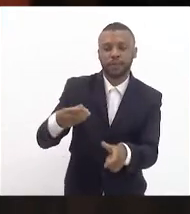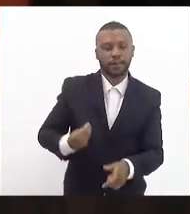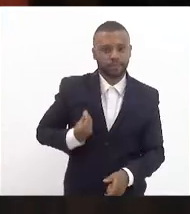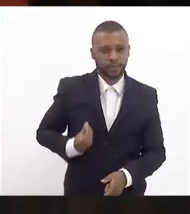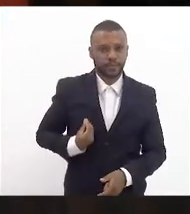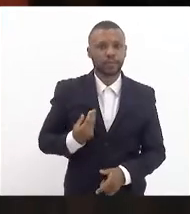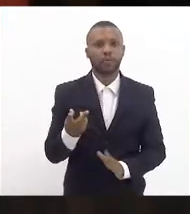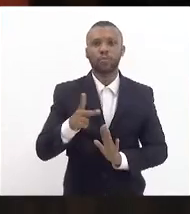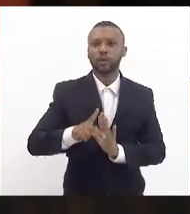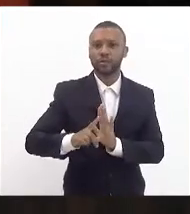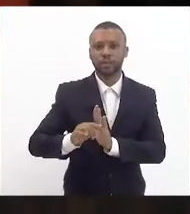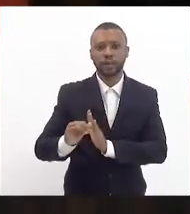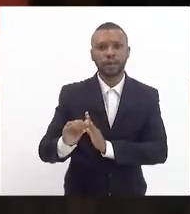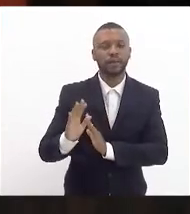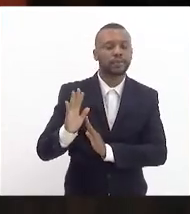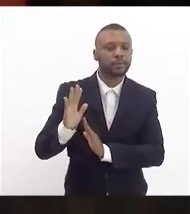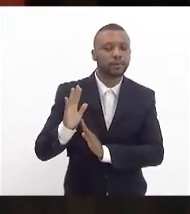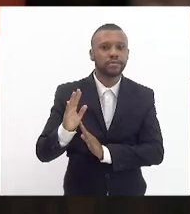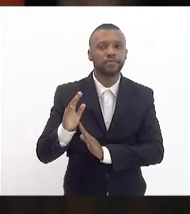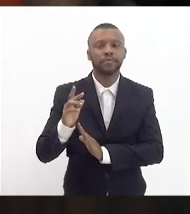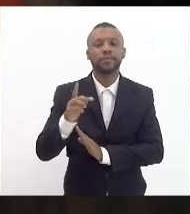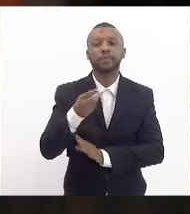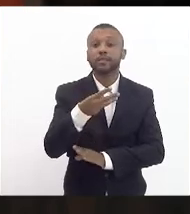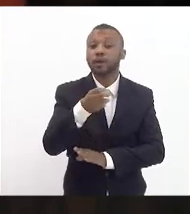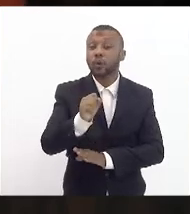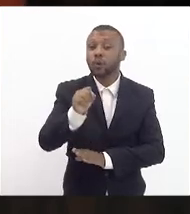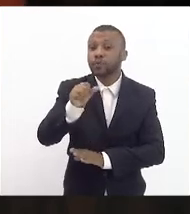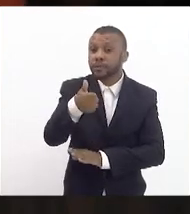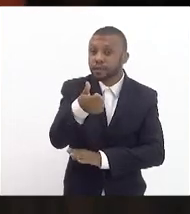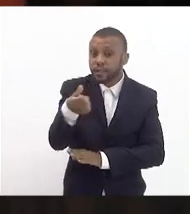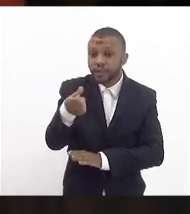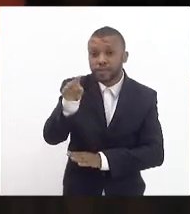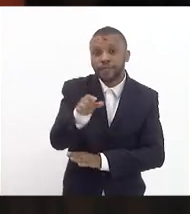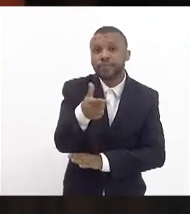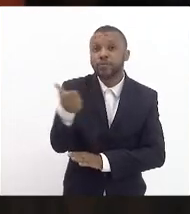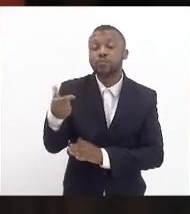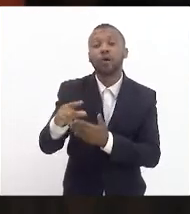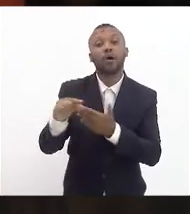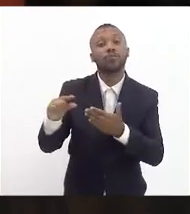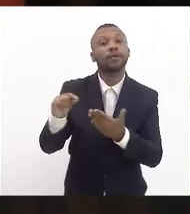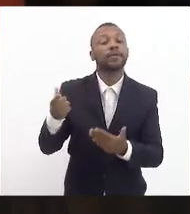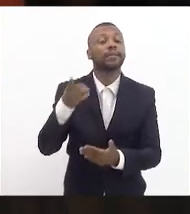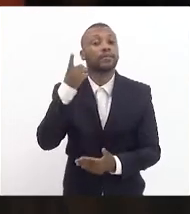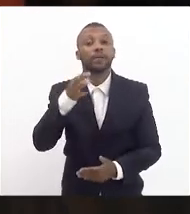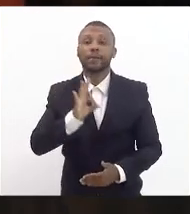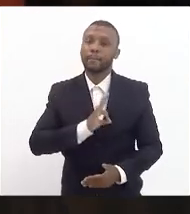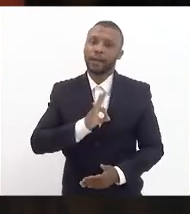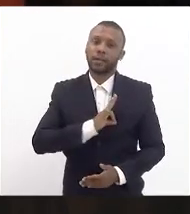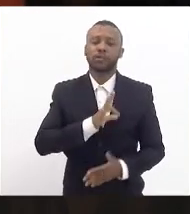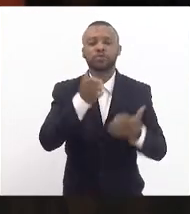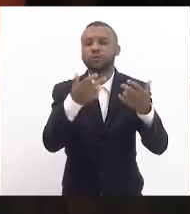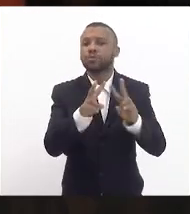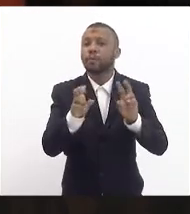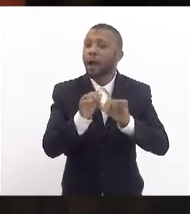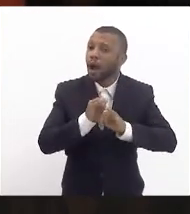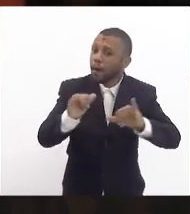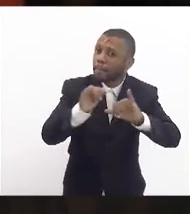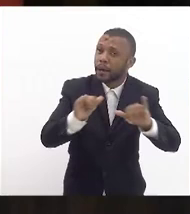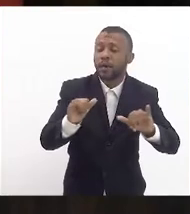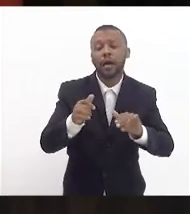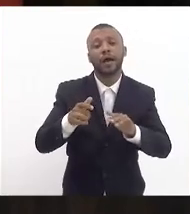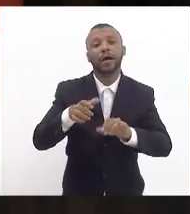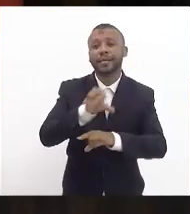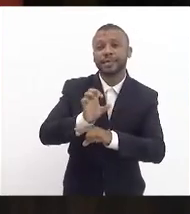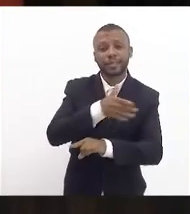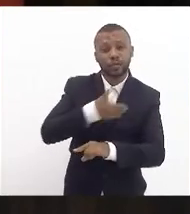Projeto de lei número 3816, de 21, de autoria da deputada Marta Rocha, que dispõe sobre a campanha estadual de prevenção e combate